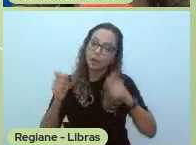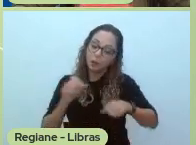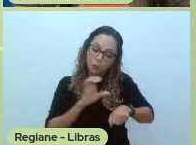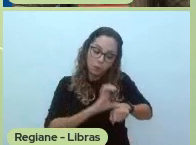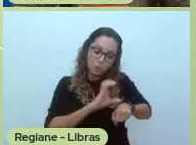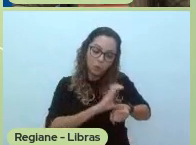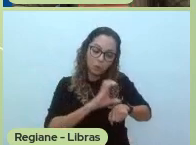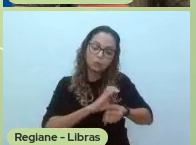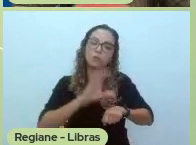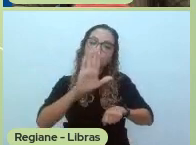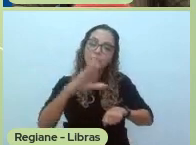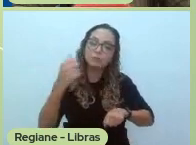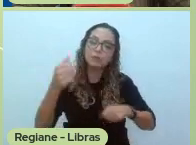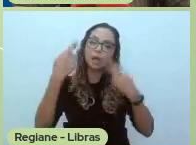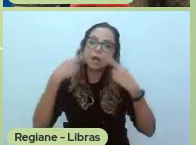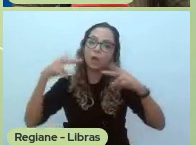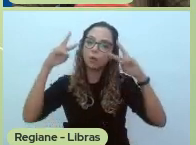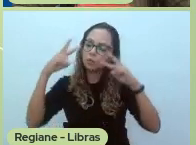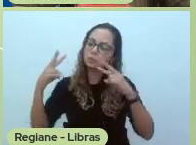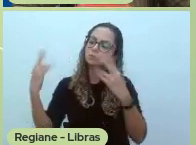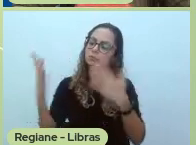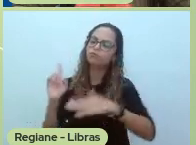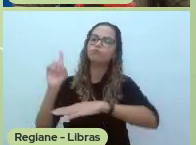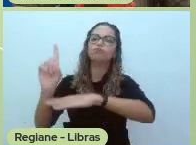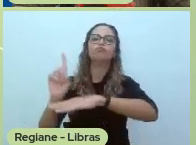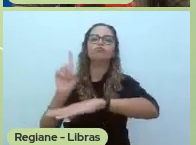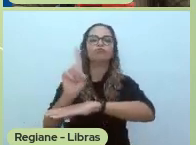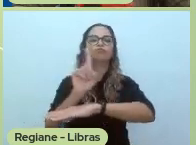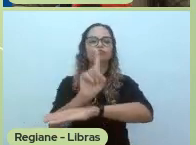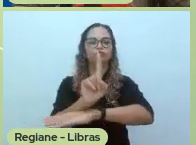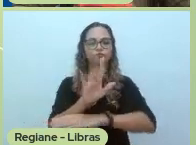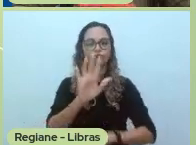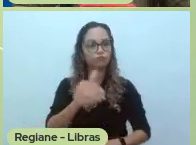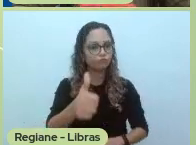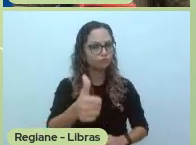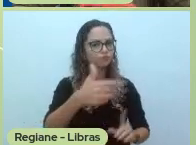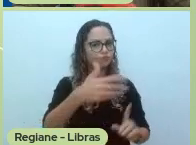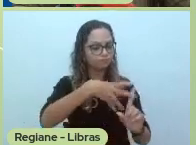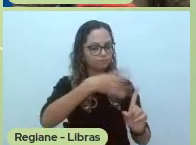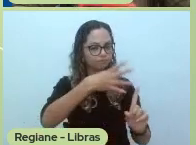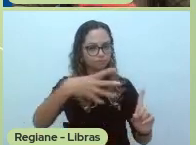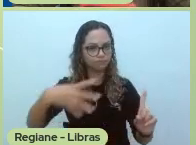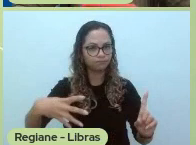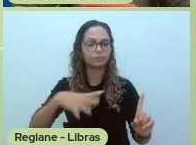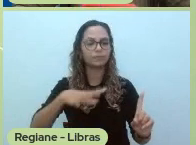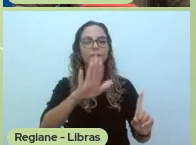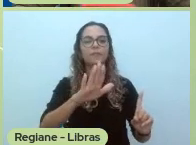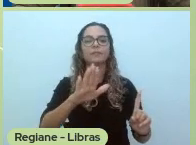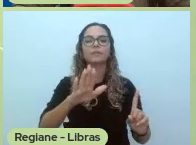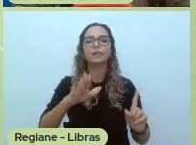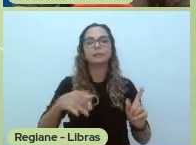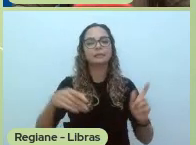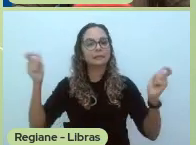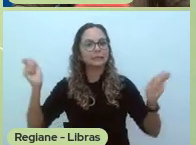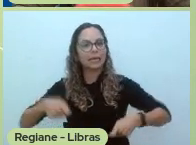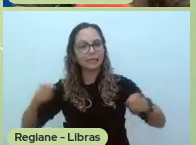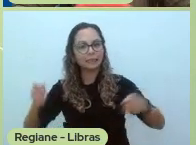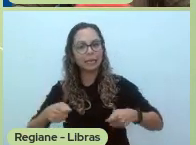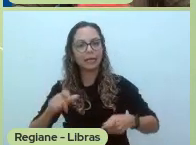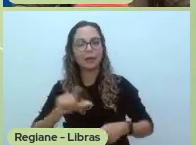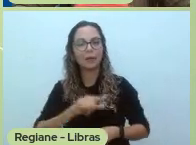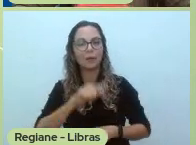me permitir, eu queria trazer mais um grupo, para você ter muito assunto, para muito painel